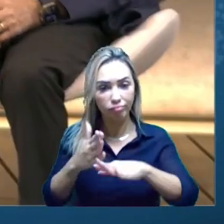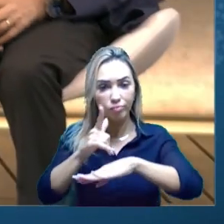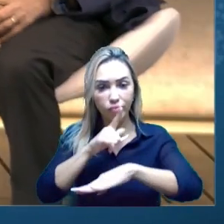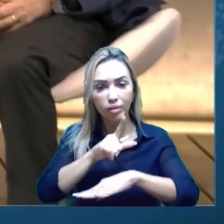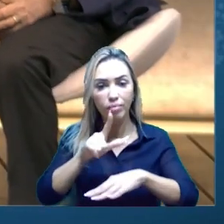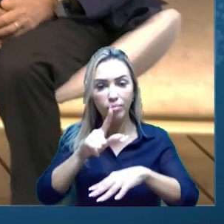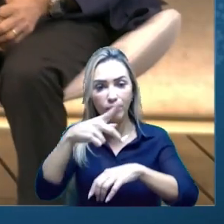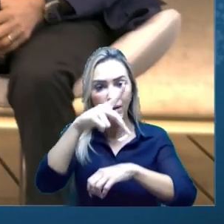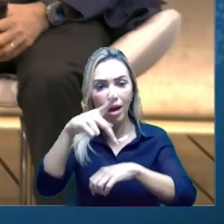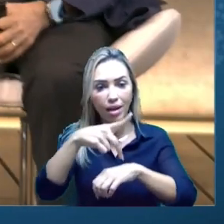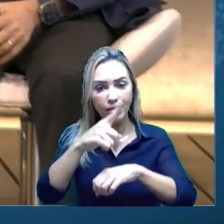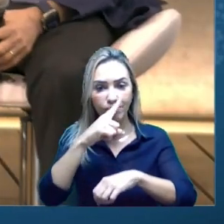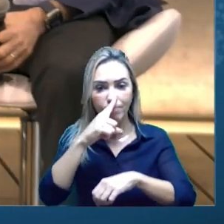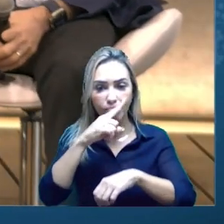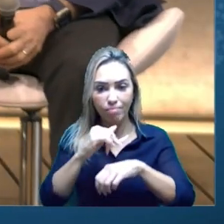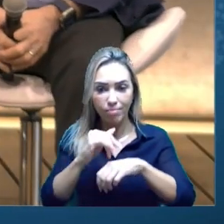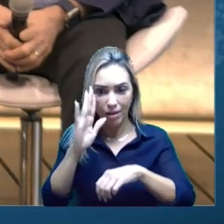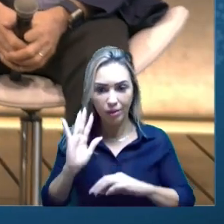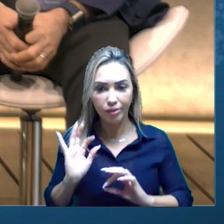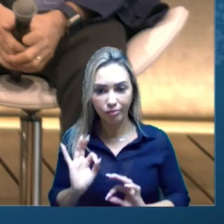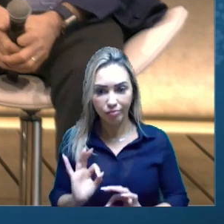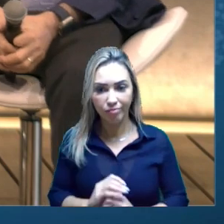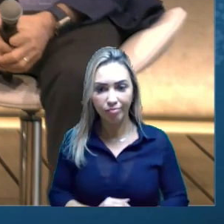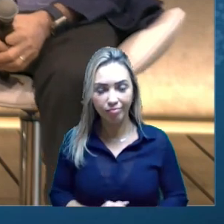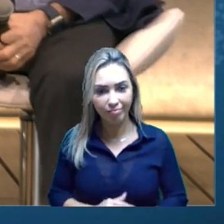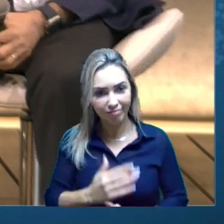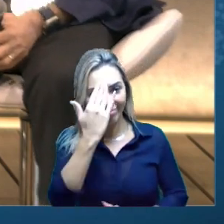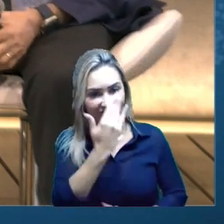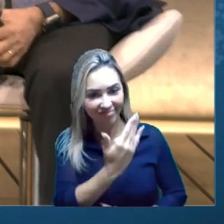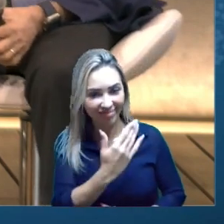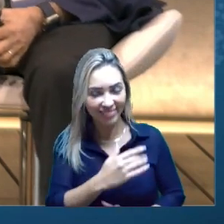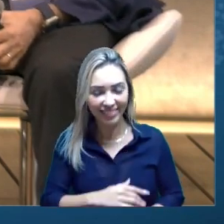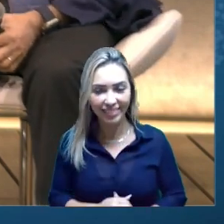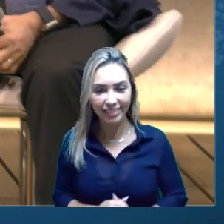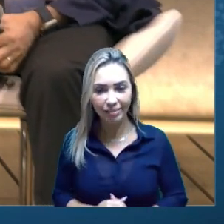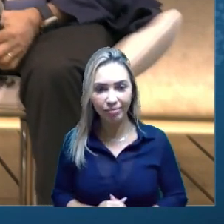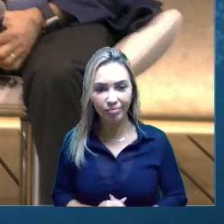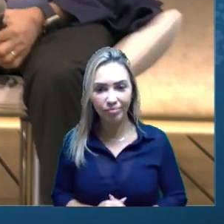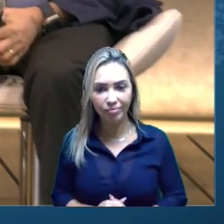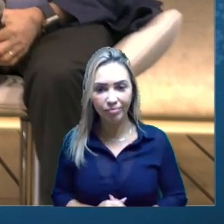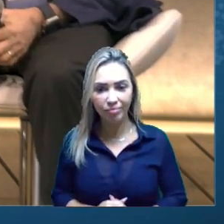mais vulneráveis. Muito obrigado. We have a question here.